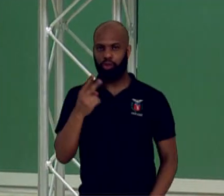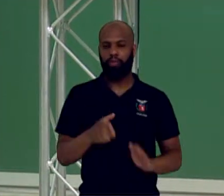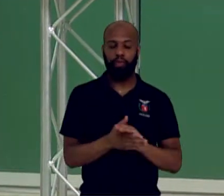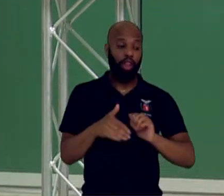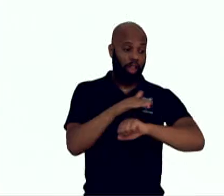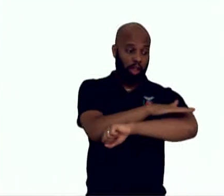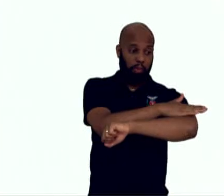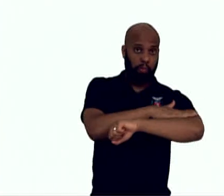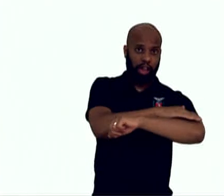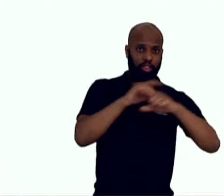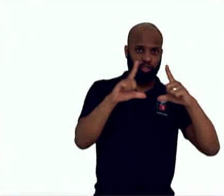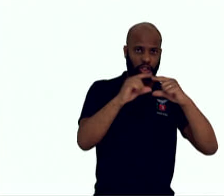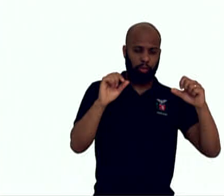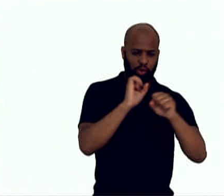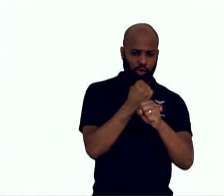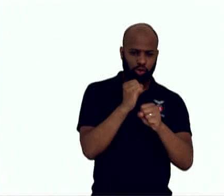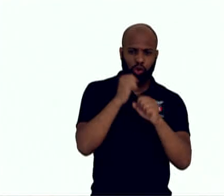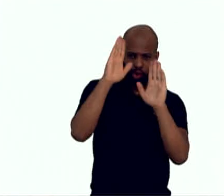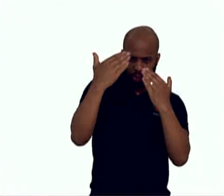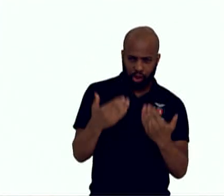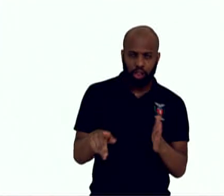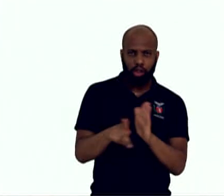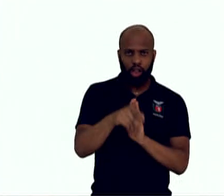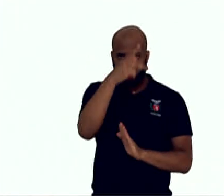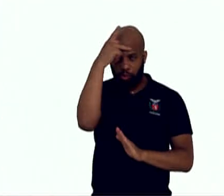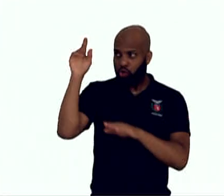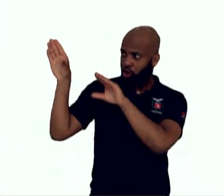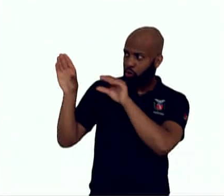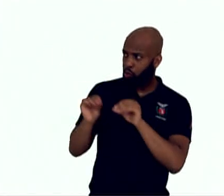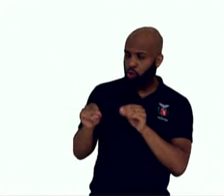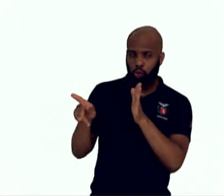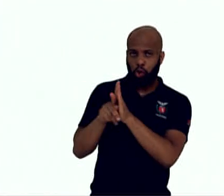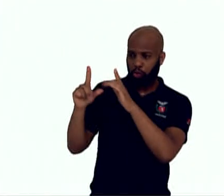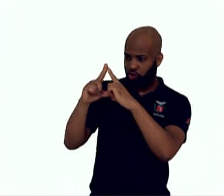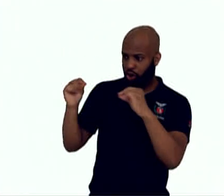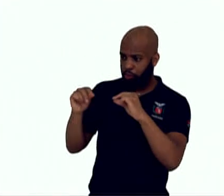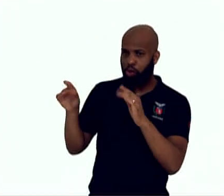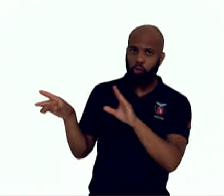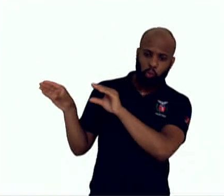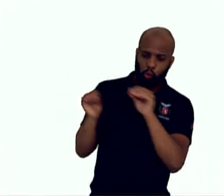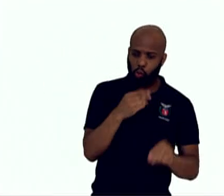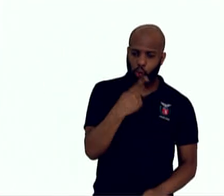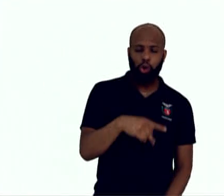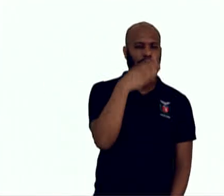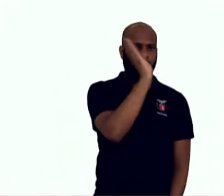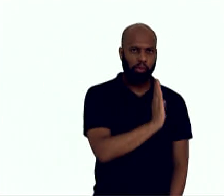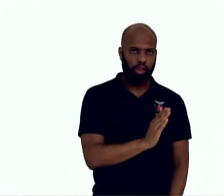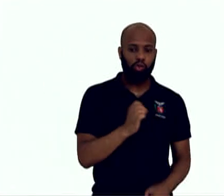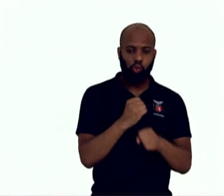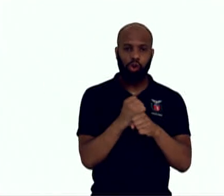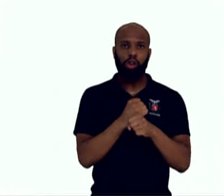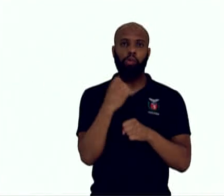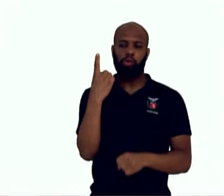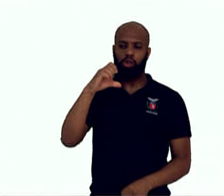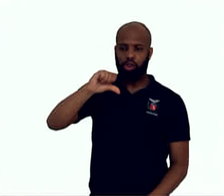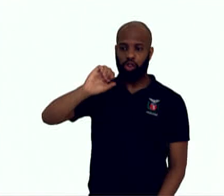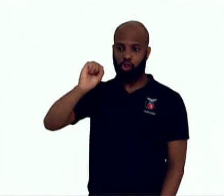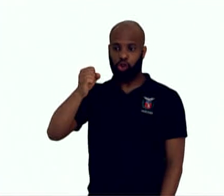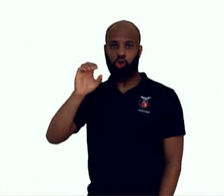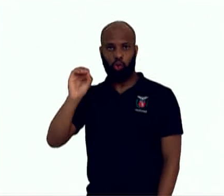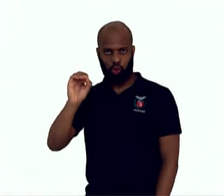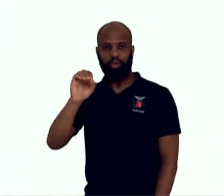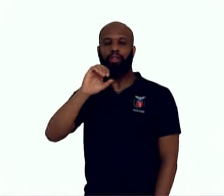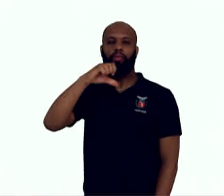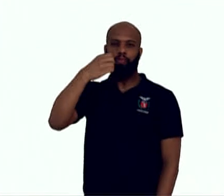Praça do Japão foi construída em homenagem aos imigrantes japoneses a partir de imigrantes japoneses que vieram ao Brasil em 1908. Vocês viram no